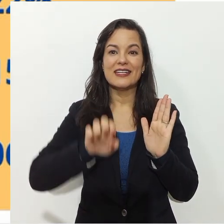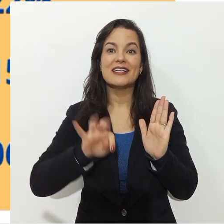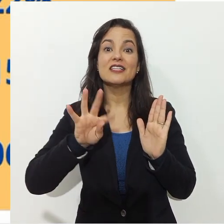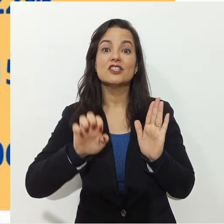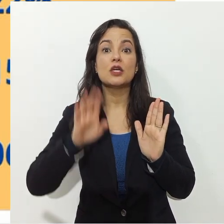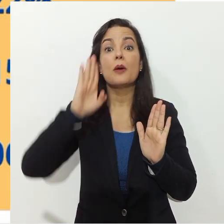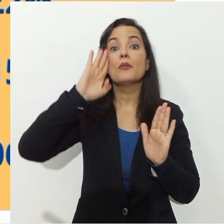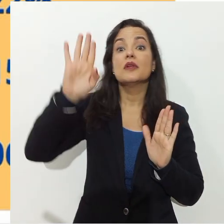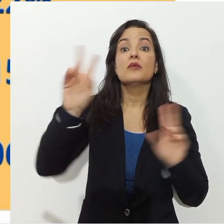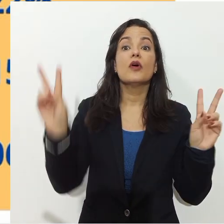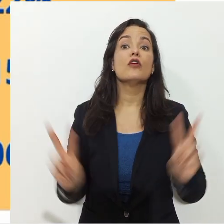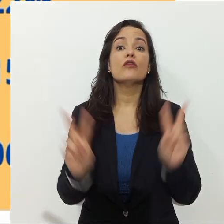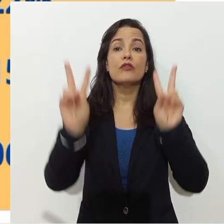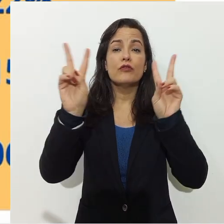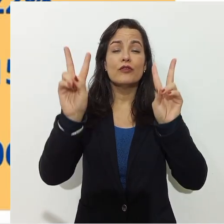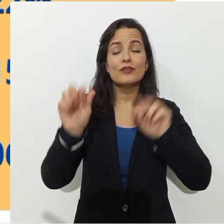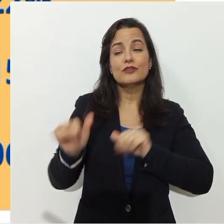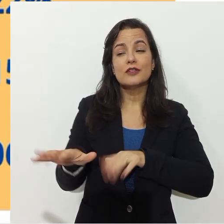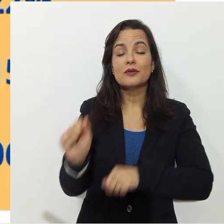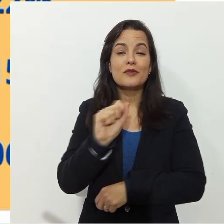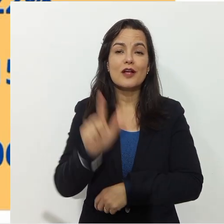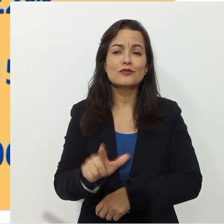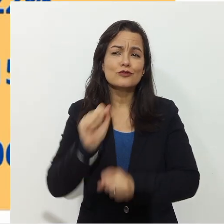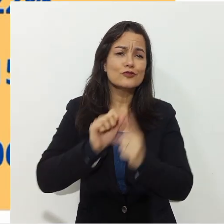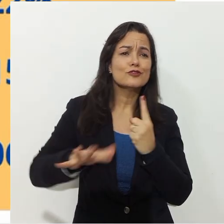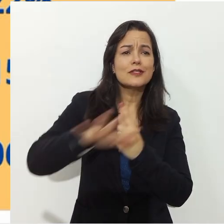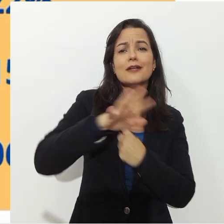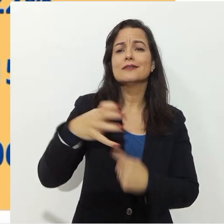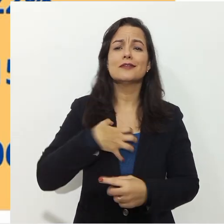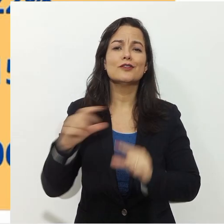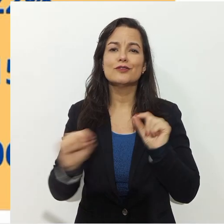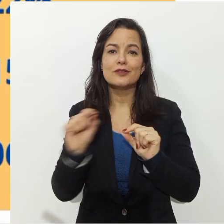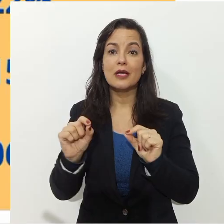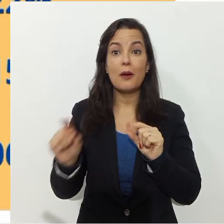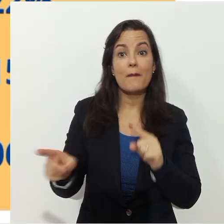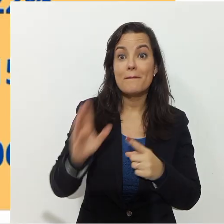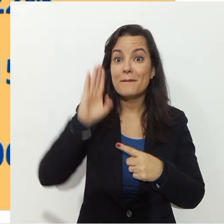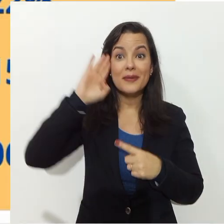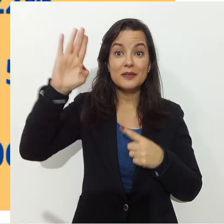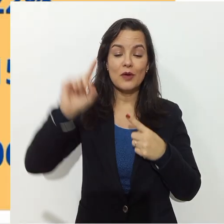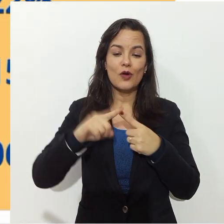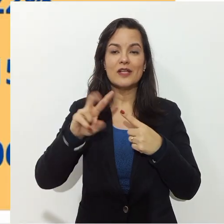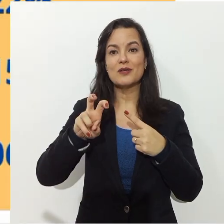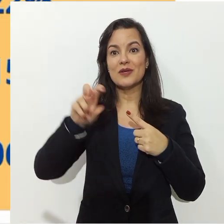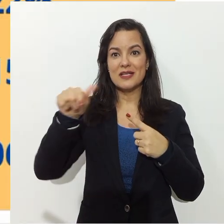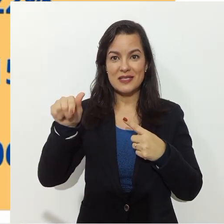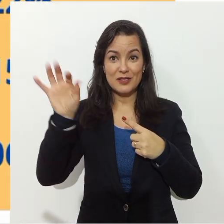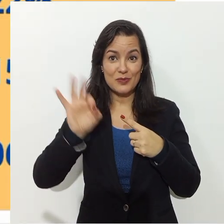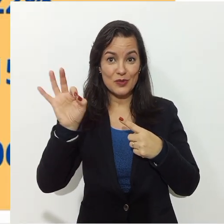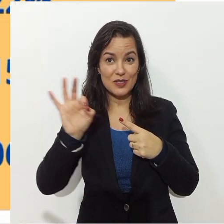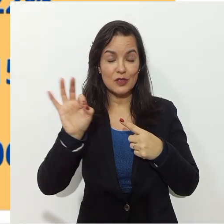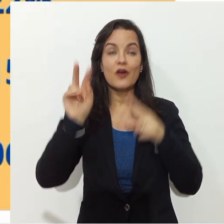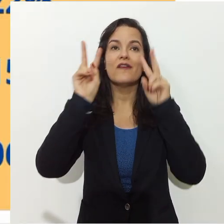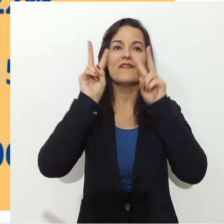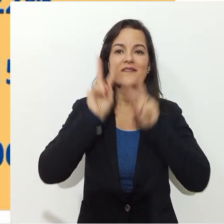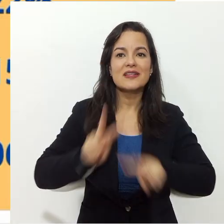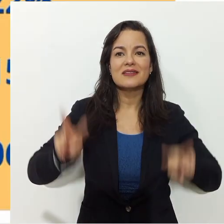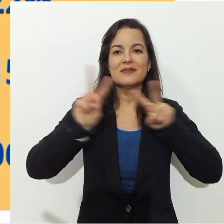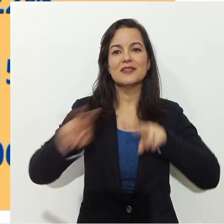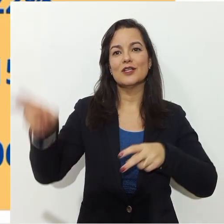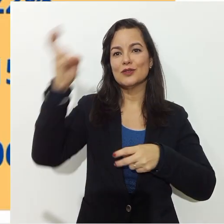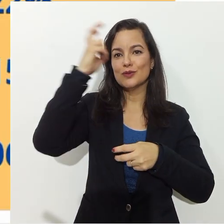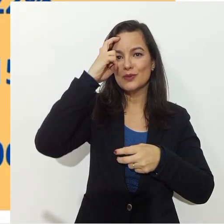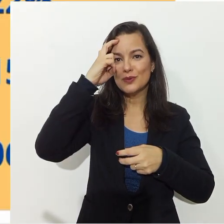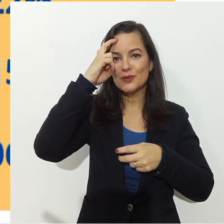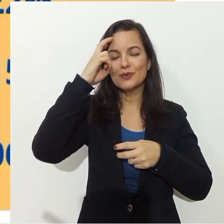para a sociedade? Alternativa mais votada, 57%, dar visibilidade à cultura e à identidade surda. Promover a